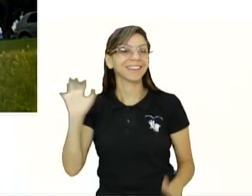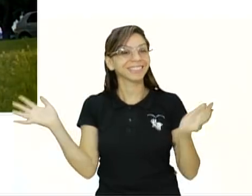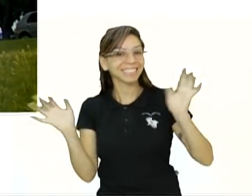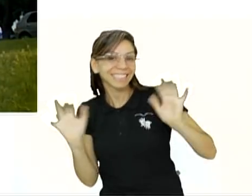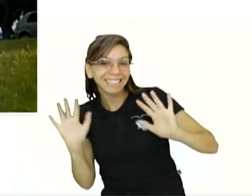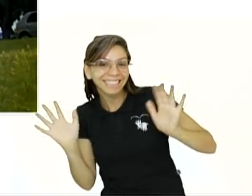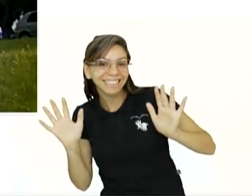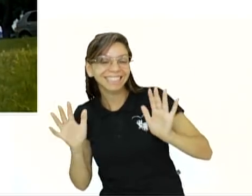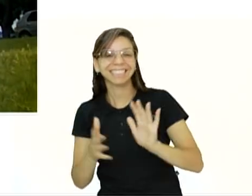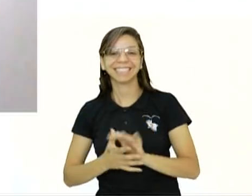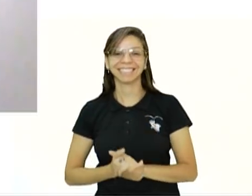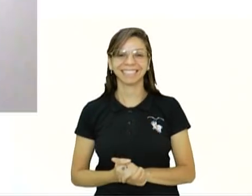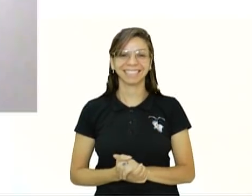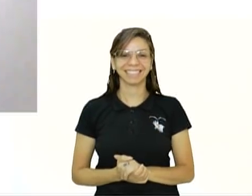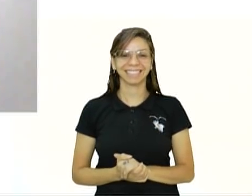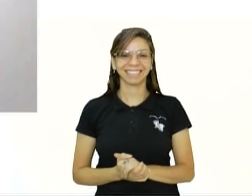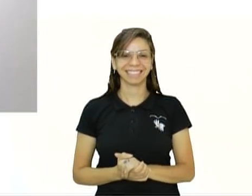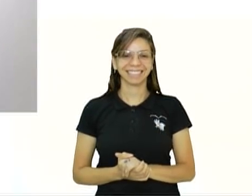mais!